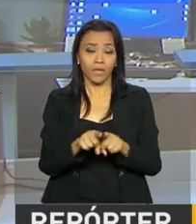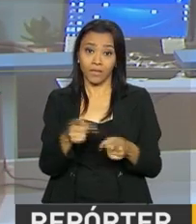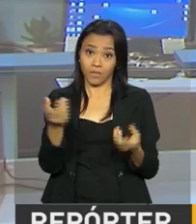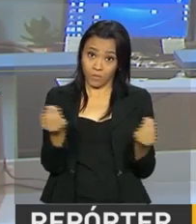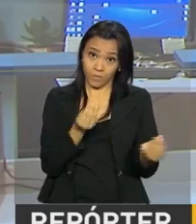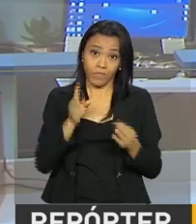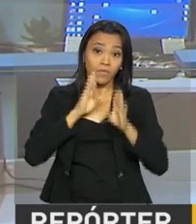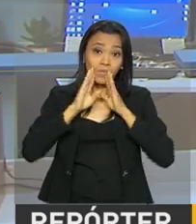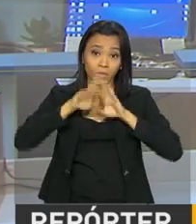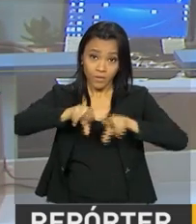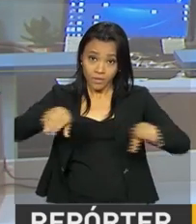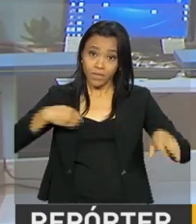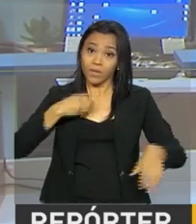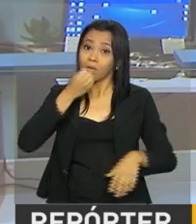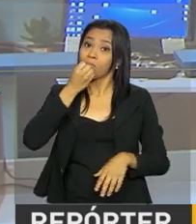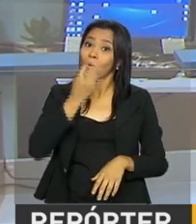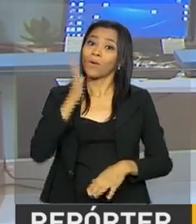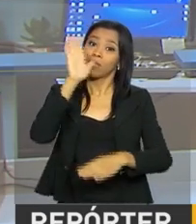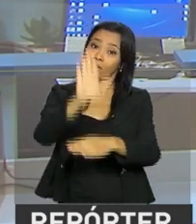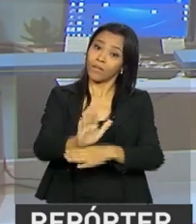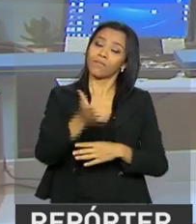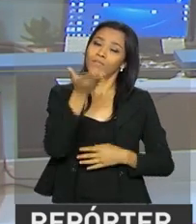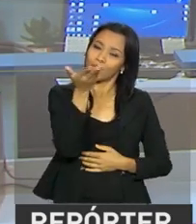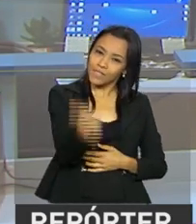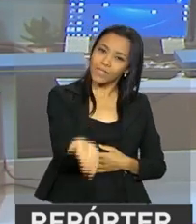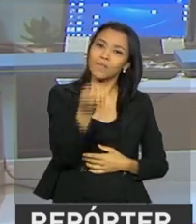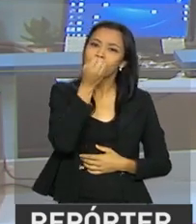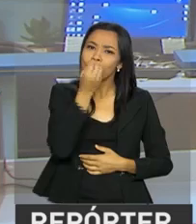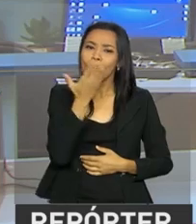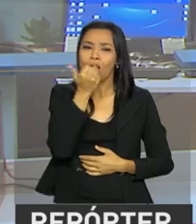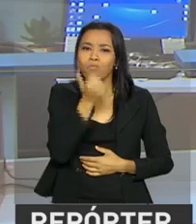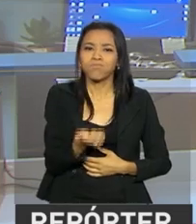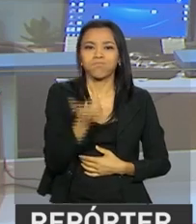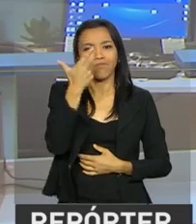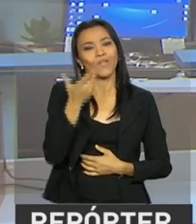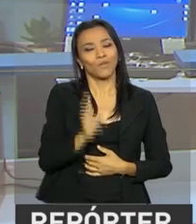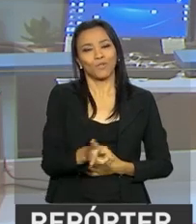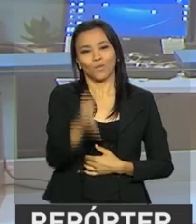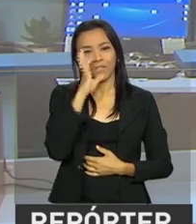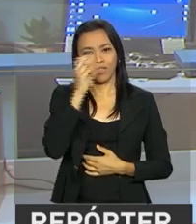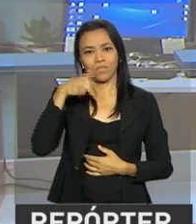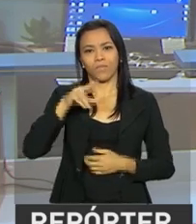nossas redes sociais. Uma boa tarde para você, um bom almoço e continue com a